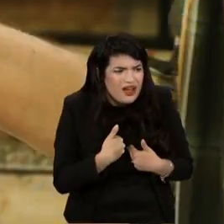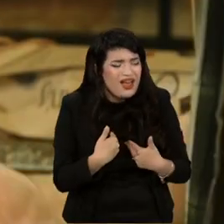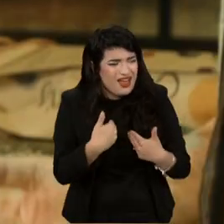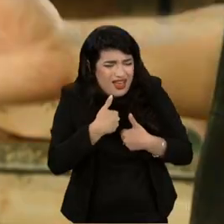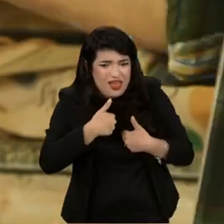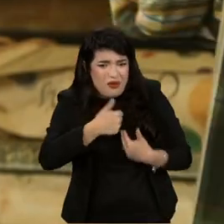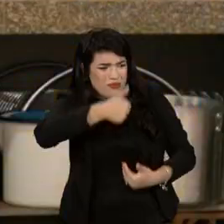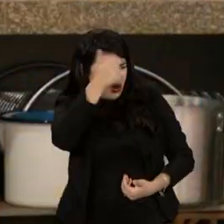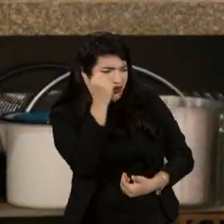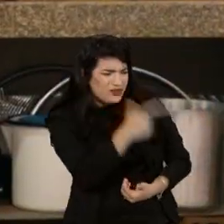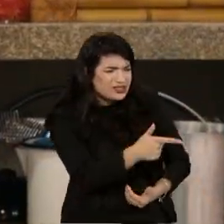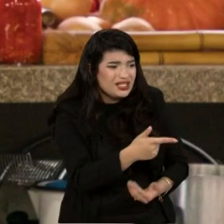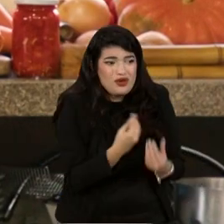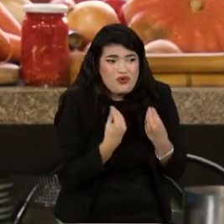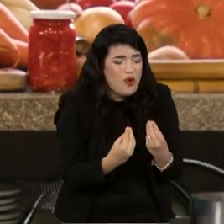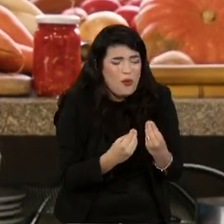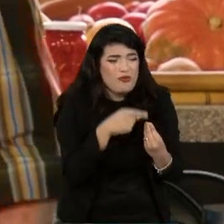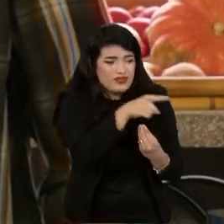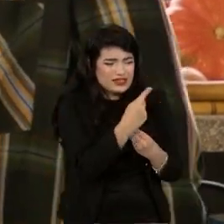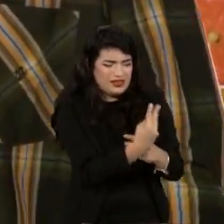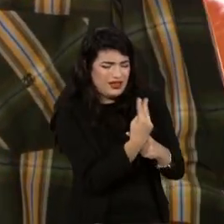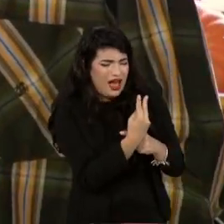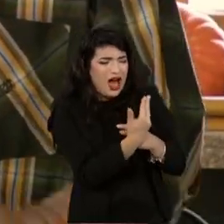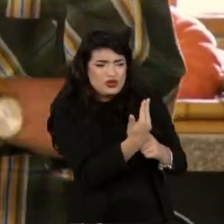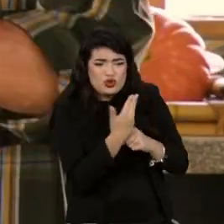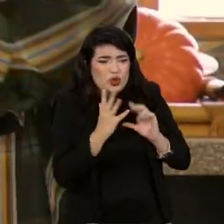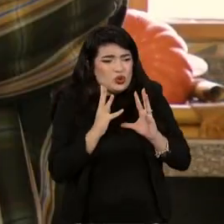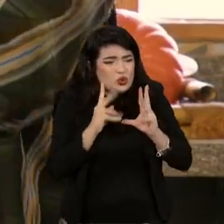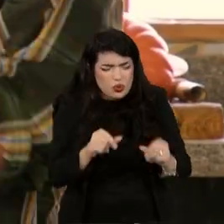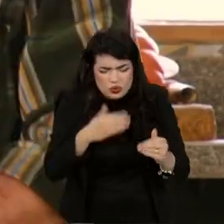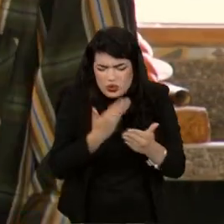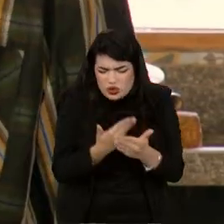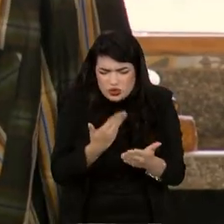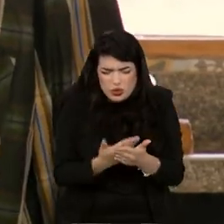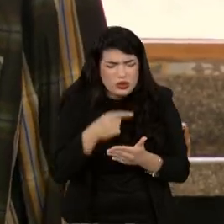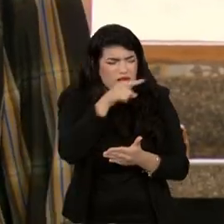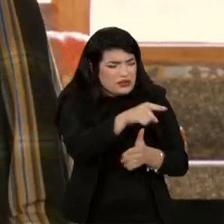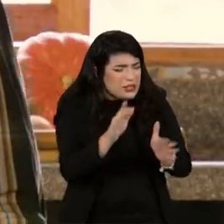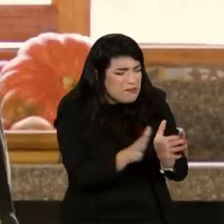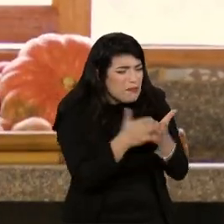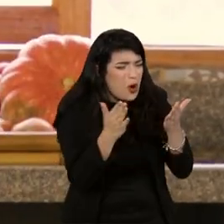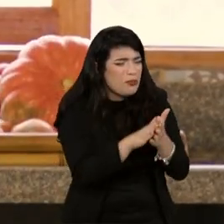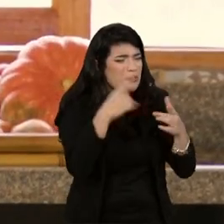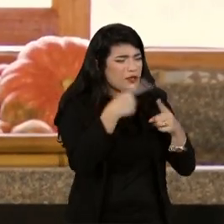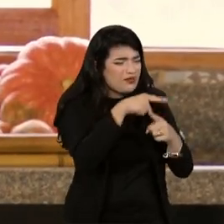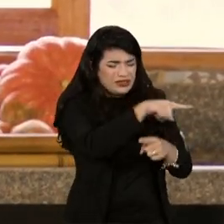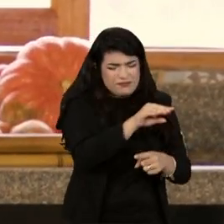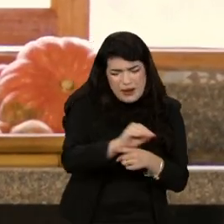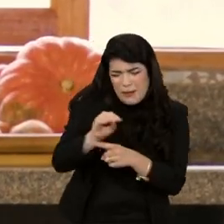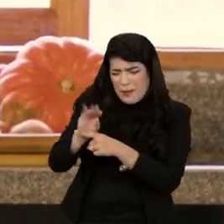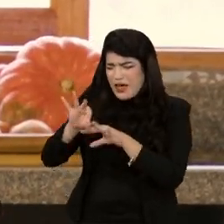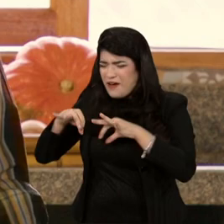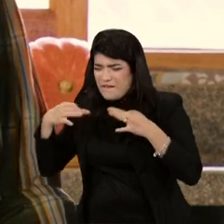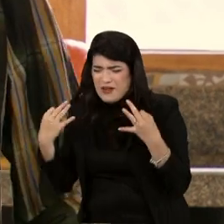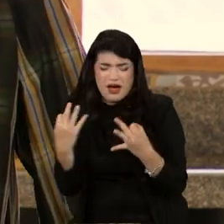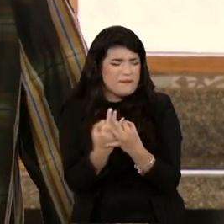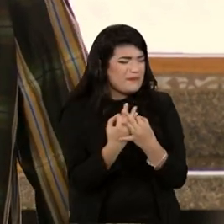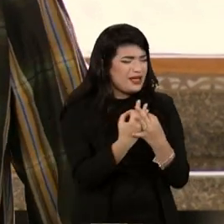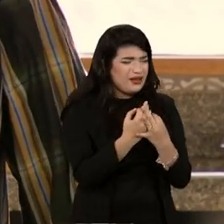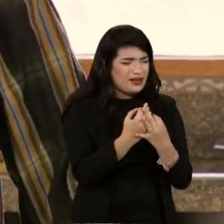que este velhinho a quem devo o pão e o estudo, que é pobre porque deu tudo, a família, a pátria e a